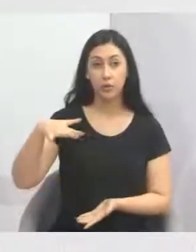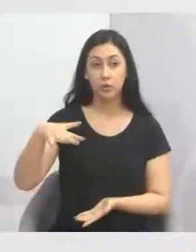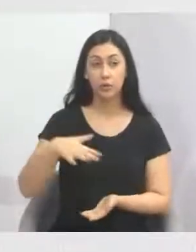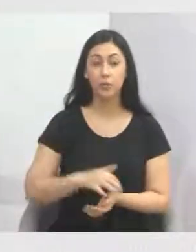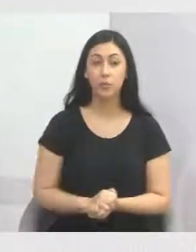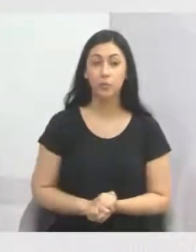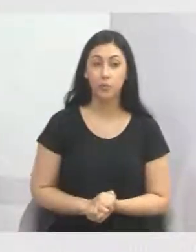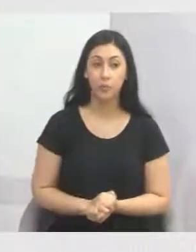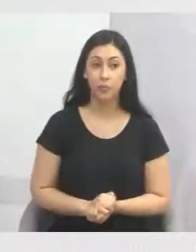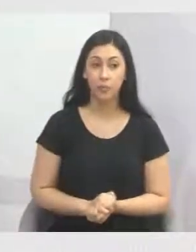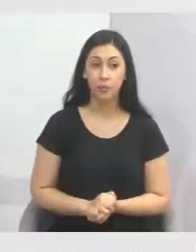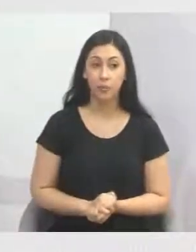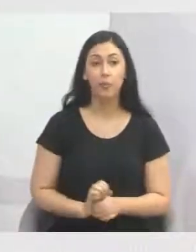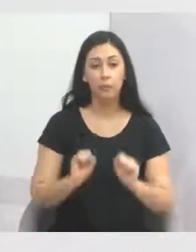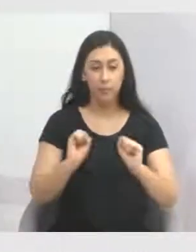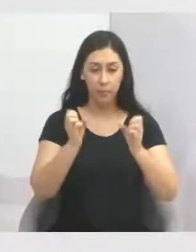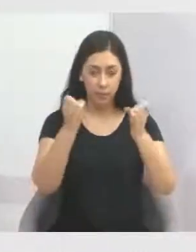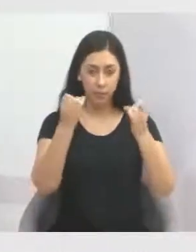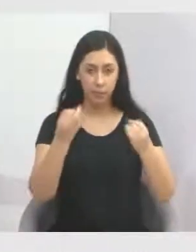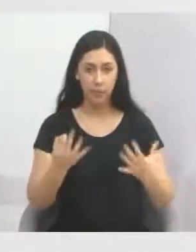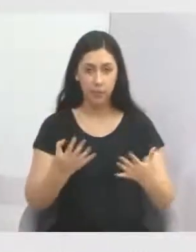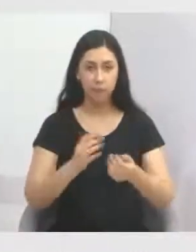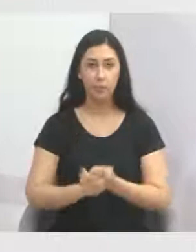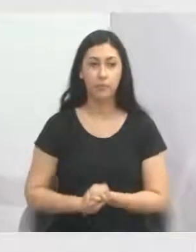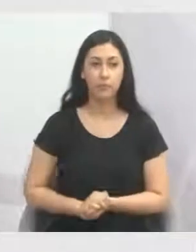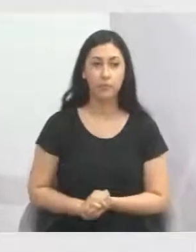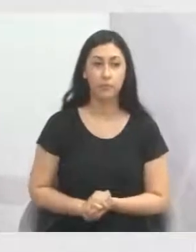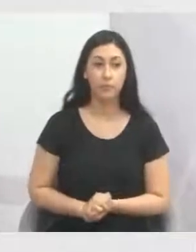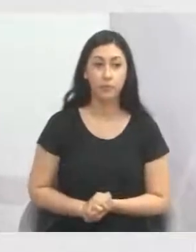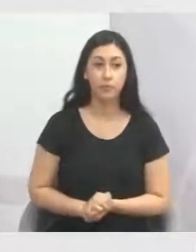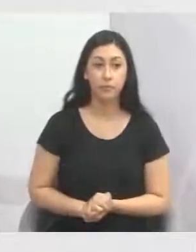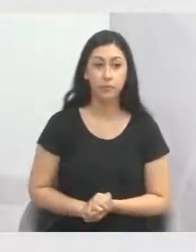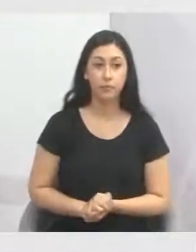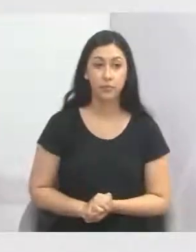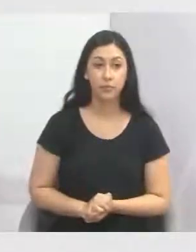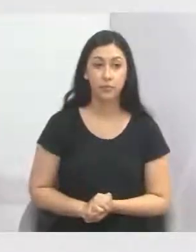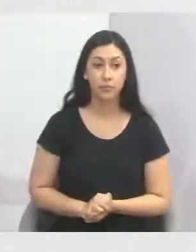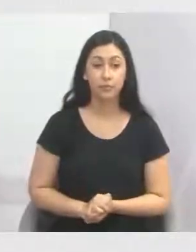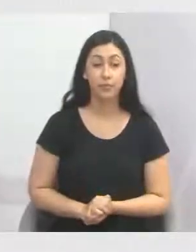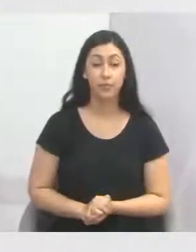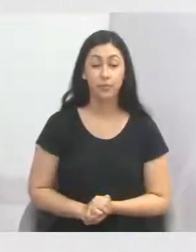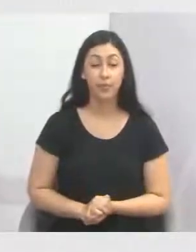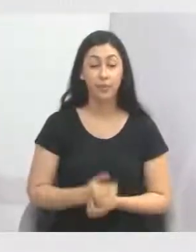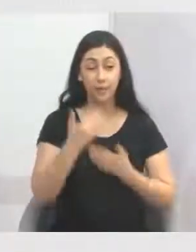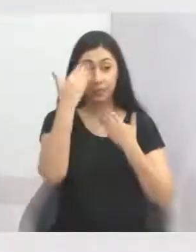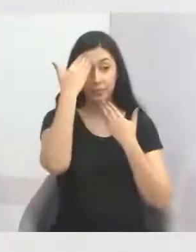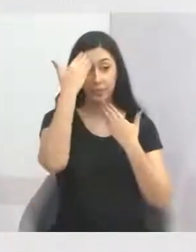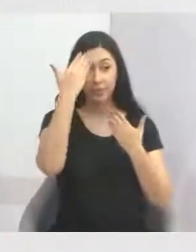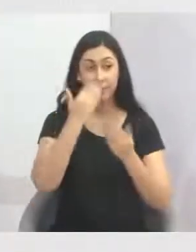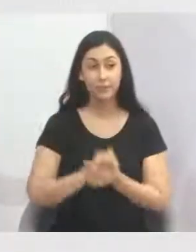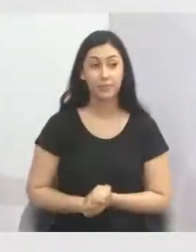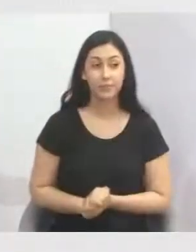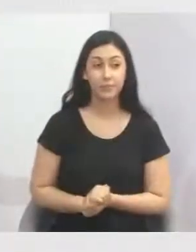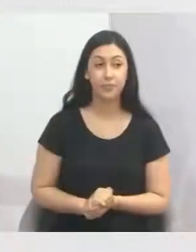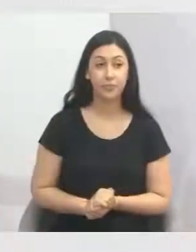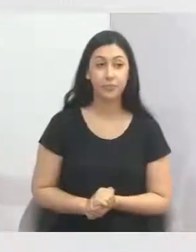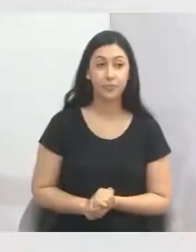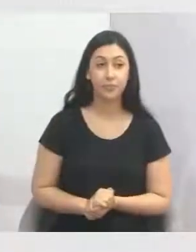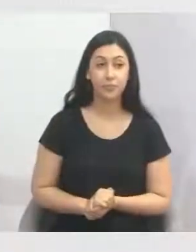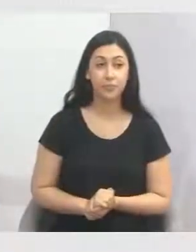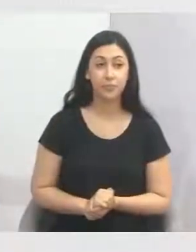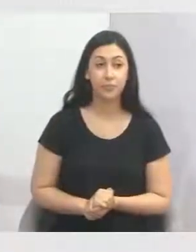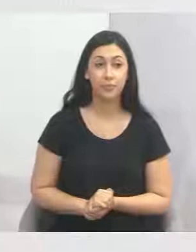tem atuação. Vereador, se você puder explicar melhor para a deputada. Deputada, muito obrigado, agradecer ao Roberto que está